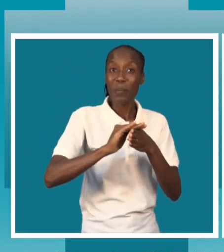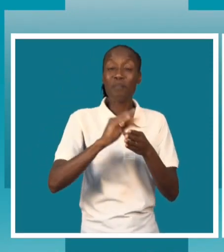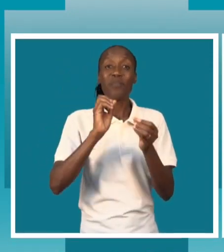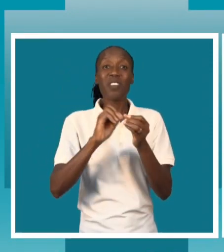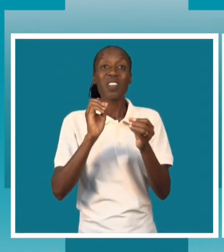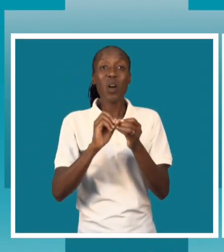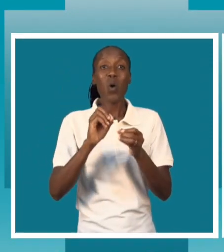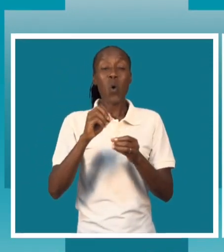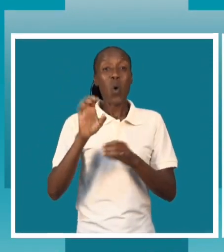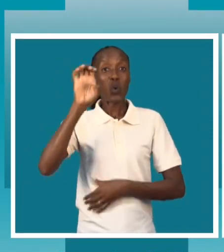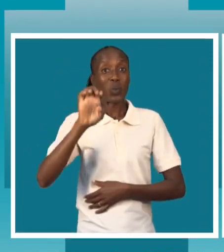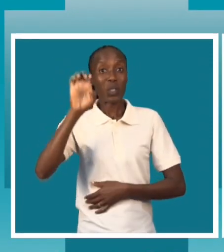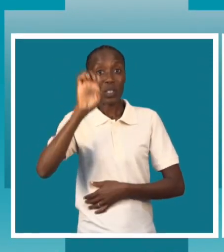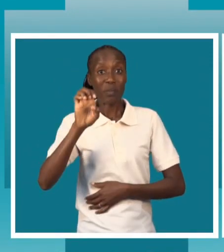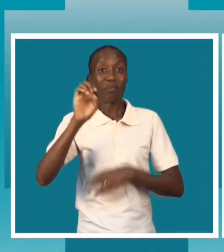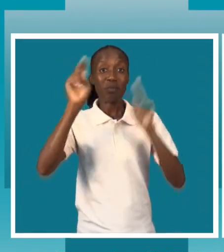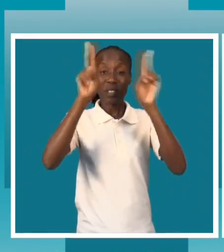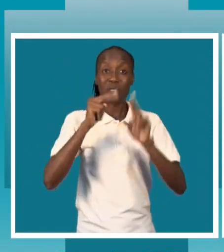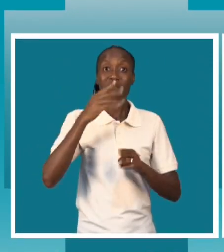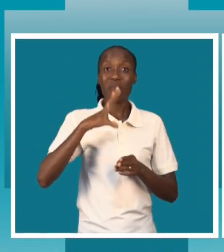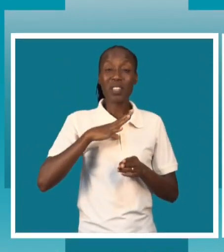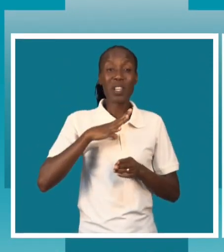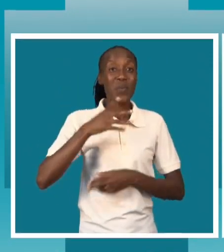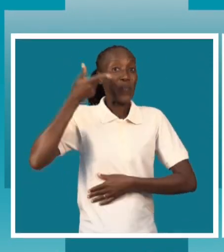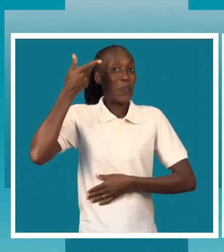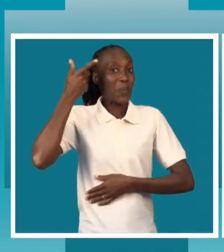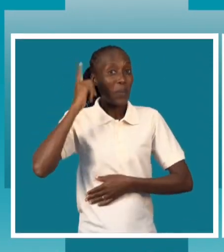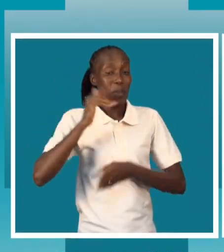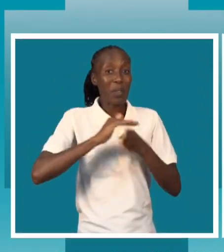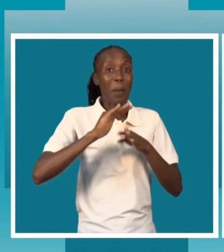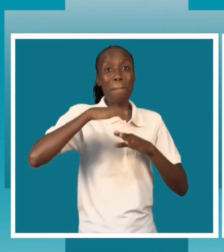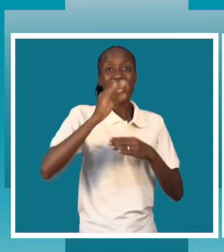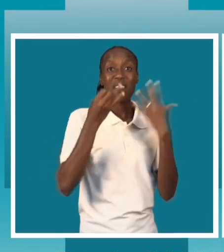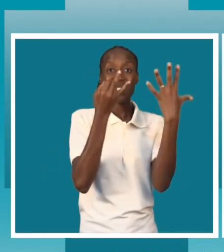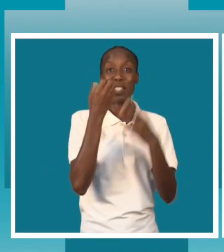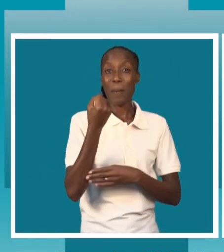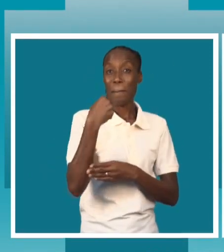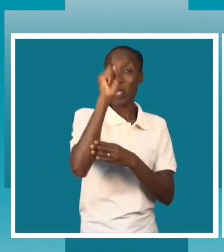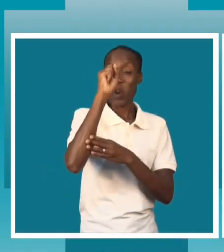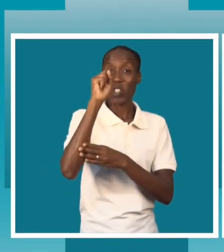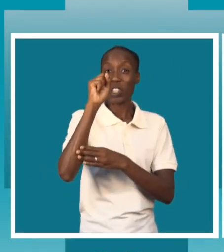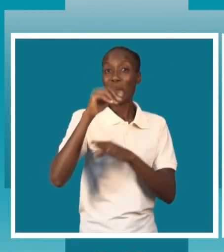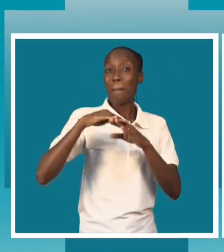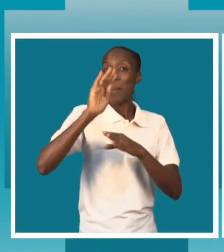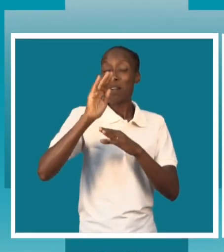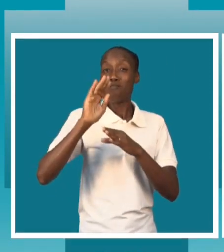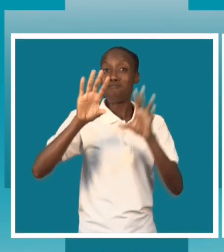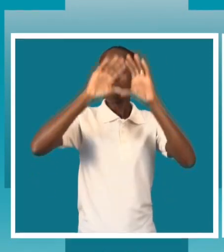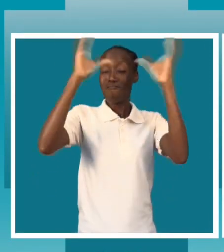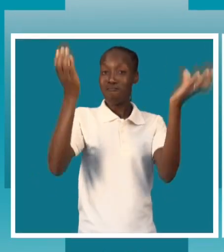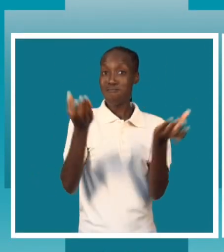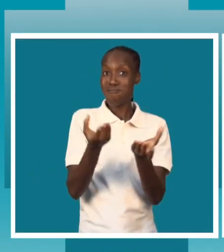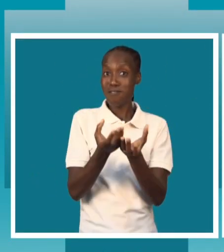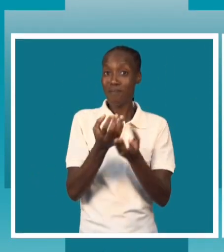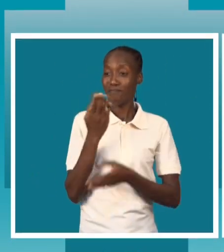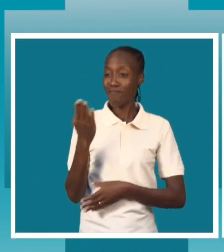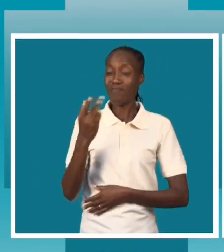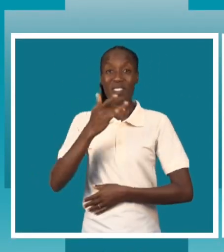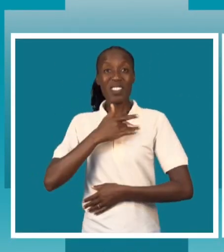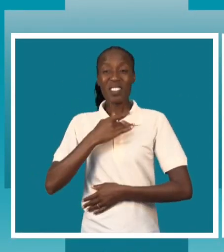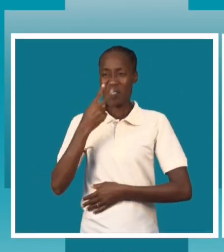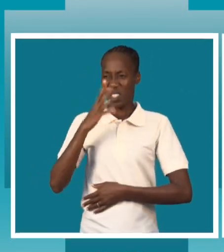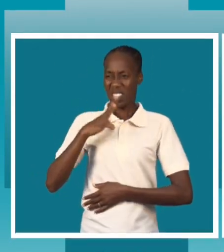União Internacional de Telecomunicações, já são mais de 7 bilhões de aparelhos celulares em todo o mundo. Qual é o seu sentimento quando descobre que não tem o